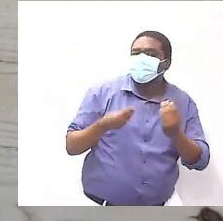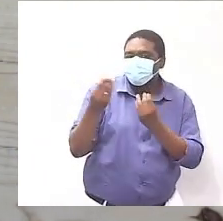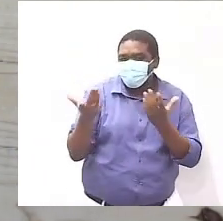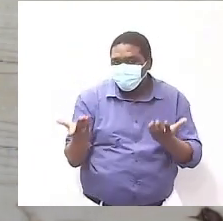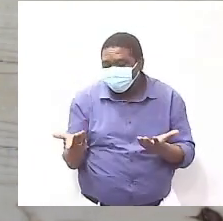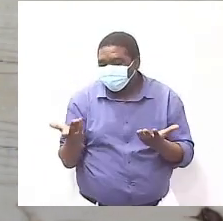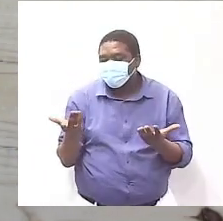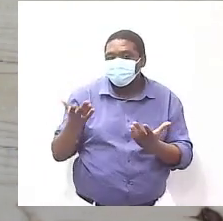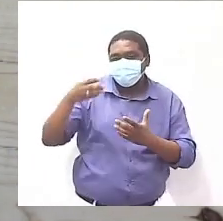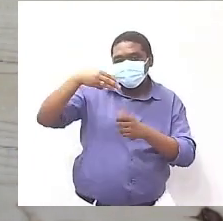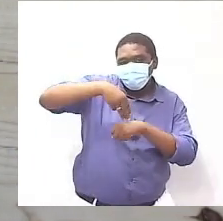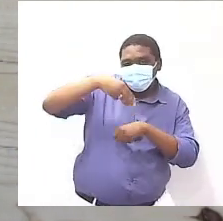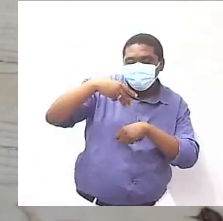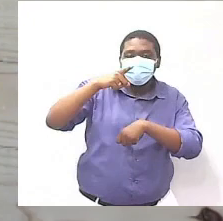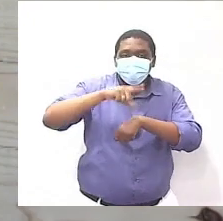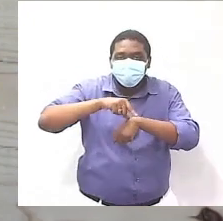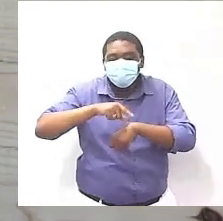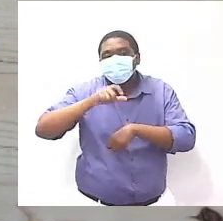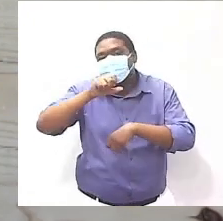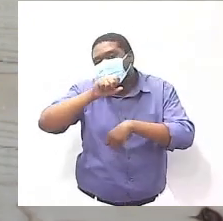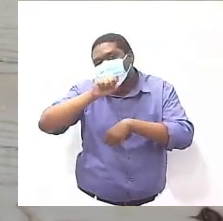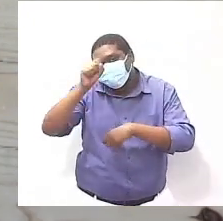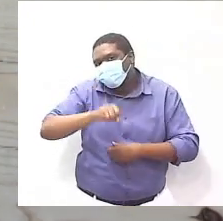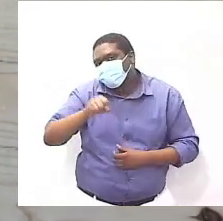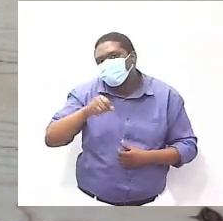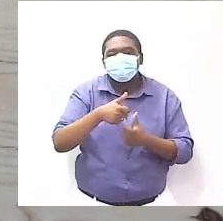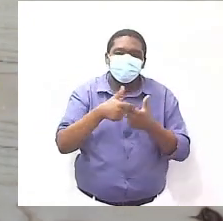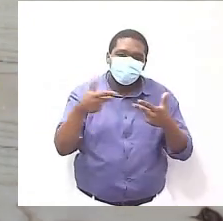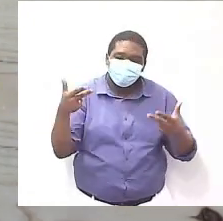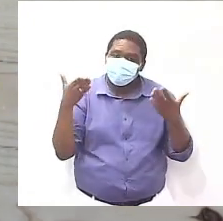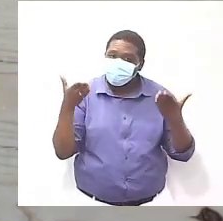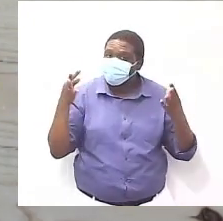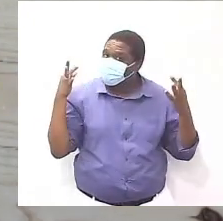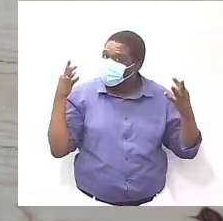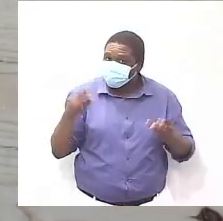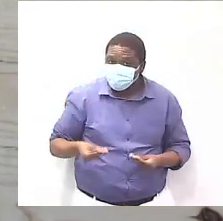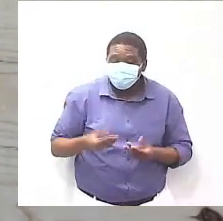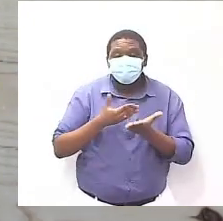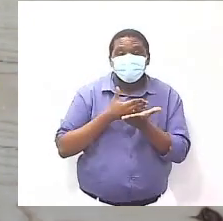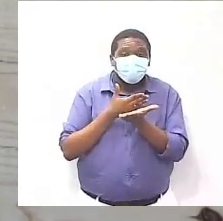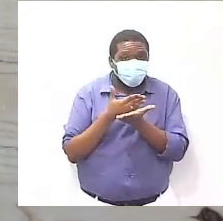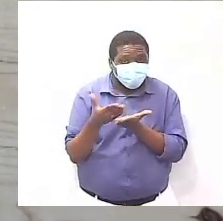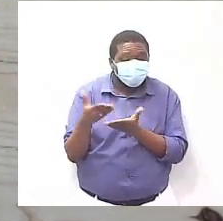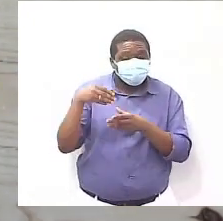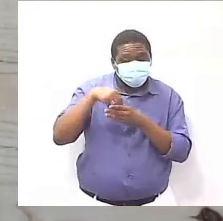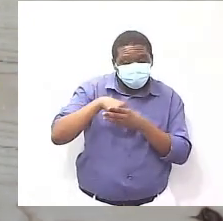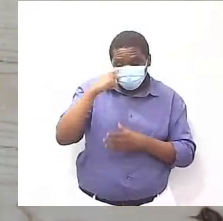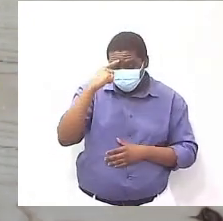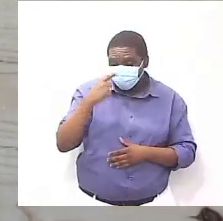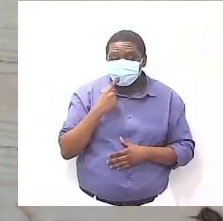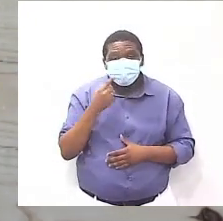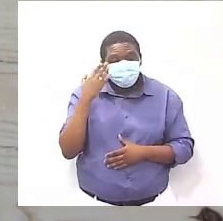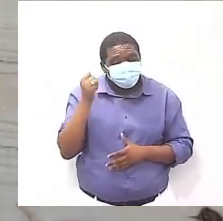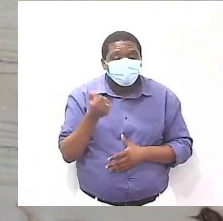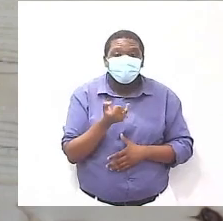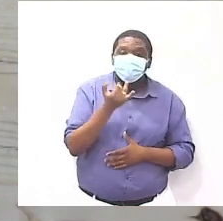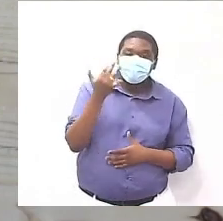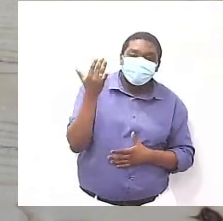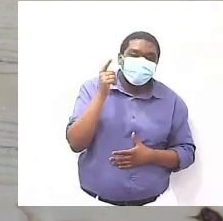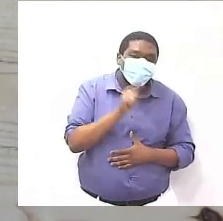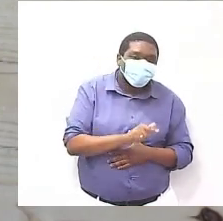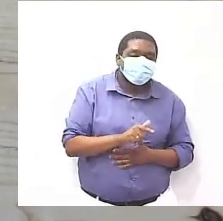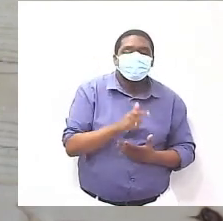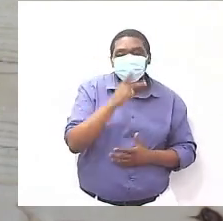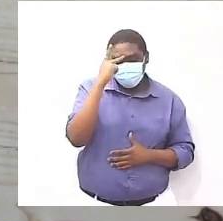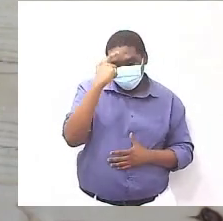ok? Minuto, hora, segundo, essas coisas todas foram começando a entrar no perfil de quantificação para a sobrevivência